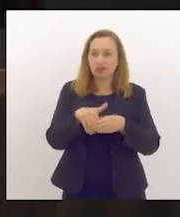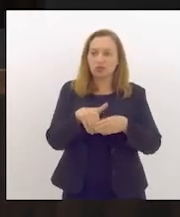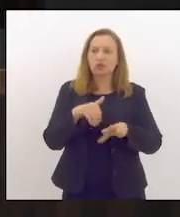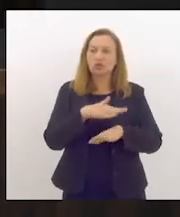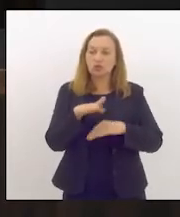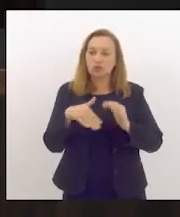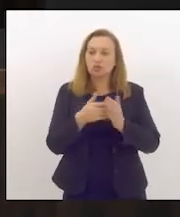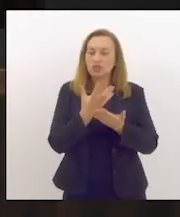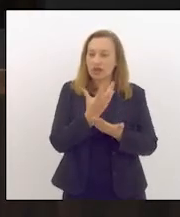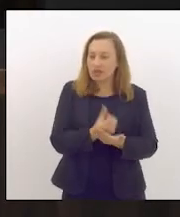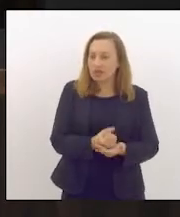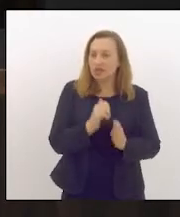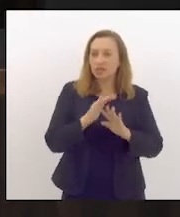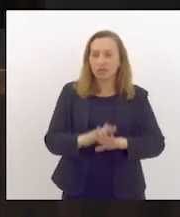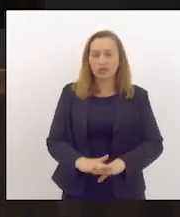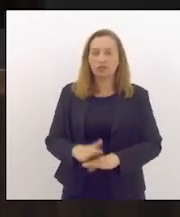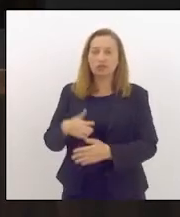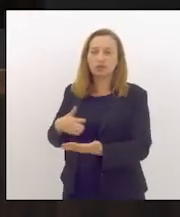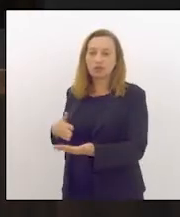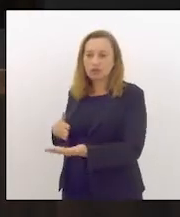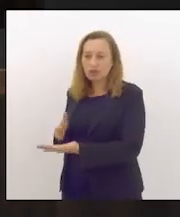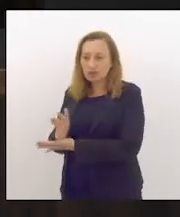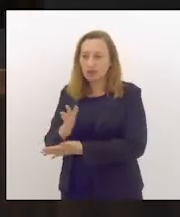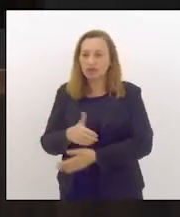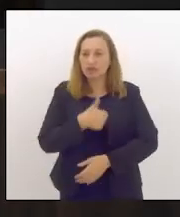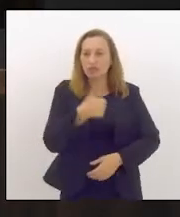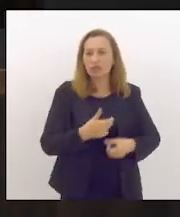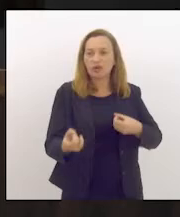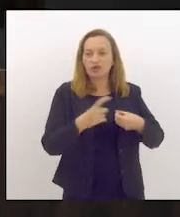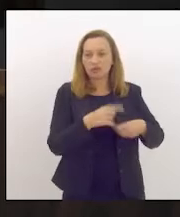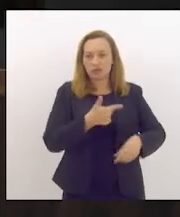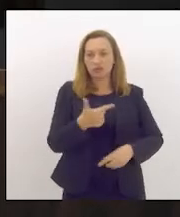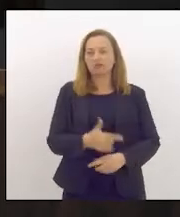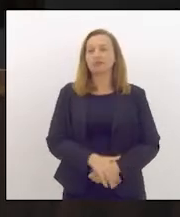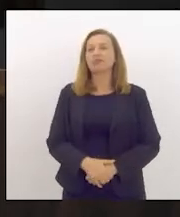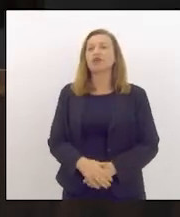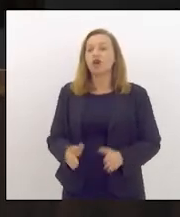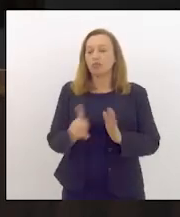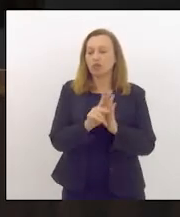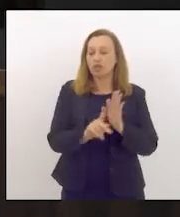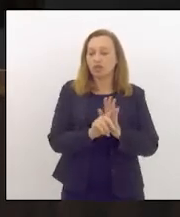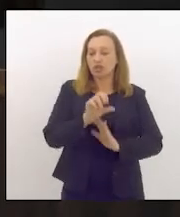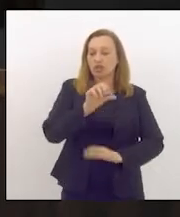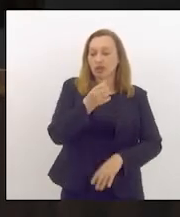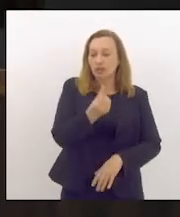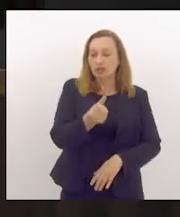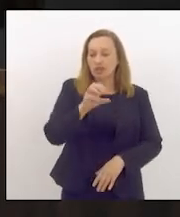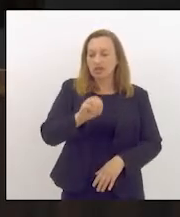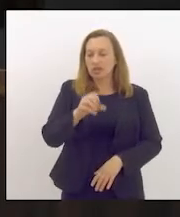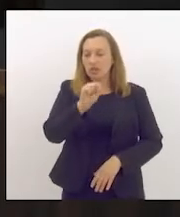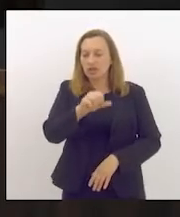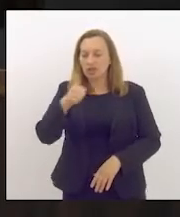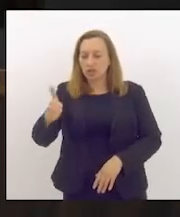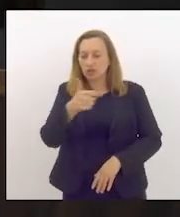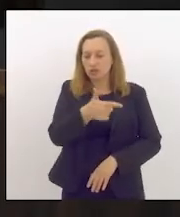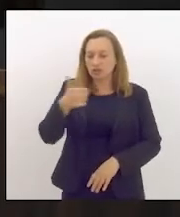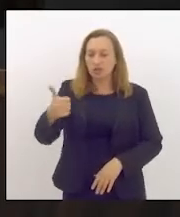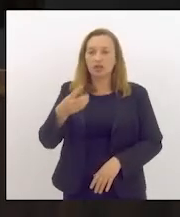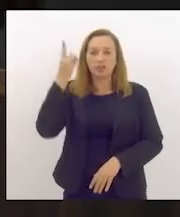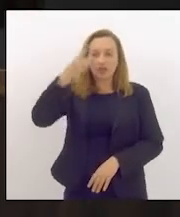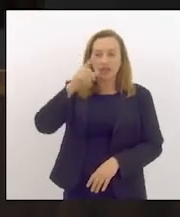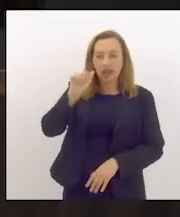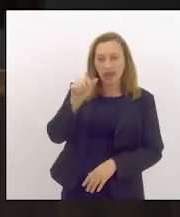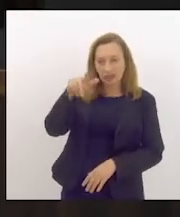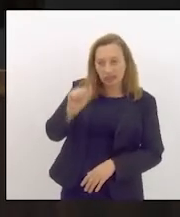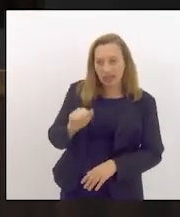se hoje que aprovam permaneçam Como estão aprovado em primeira retorna em segundo projeto de lei 60811 de 22 de autoria deputada Ana